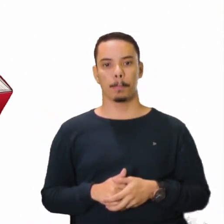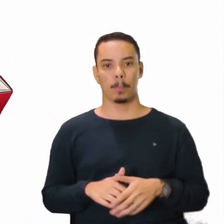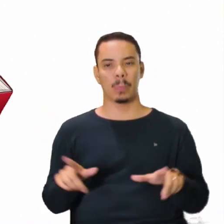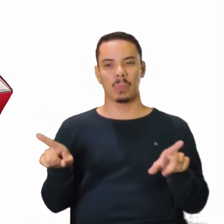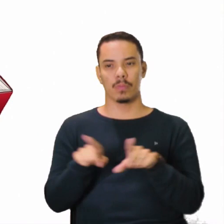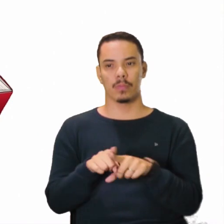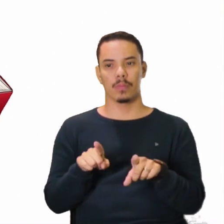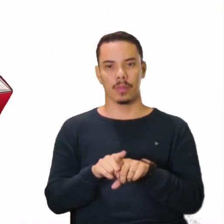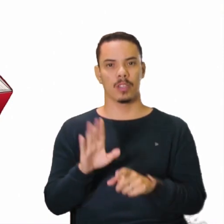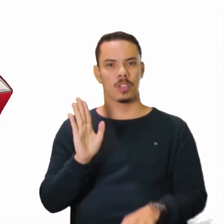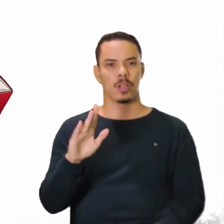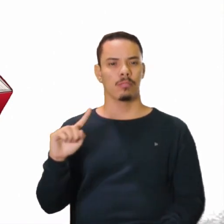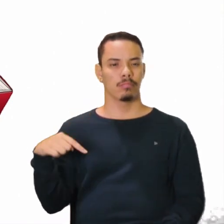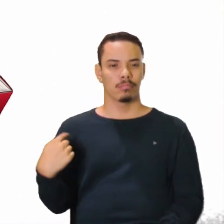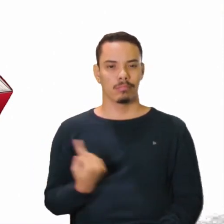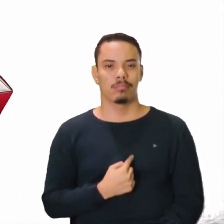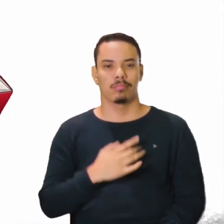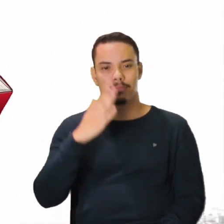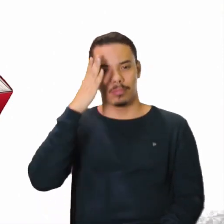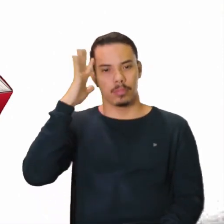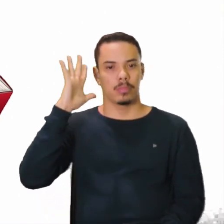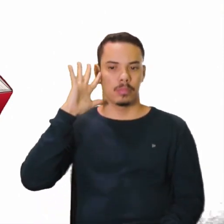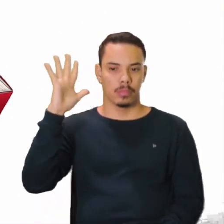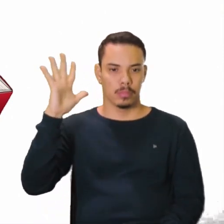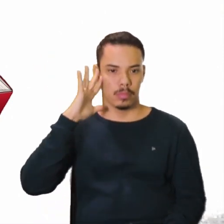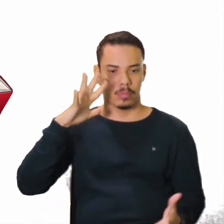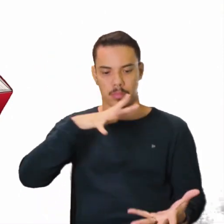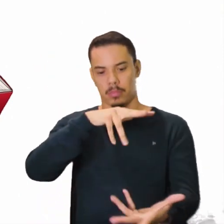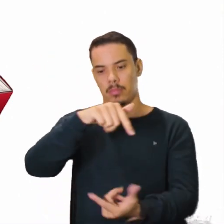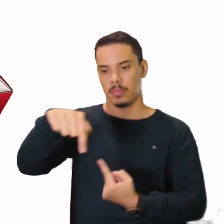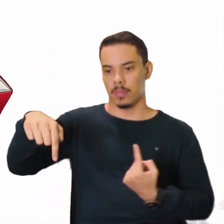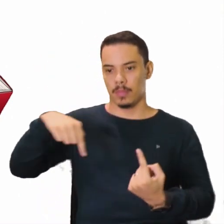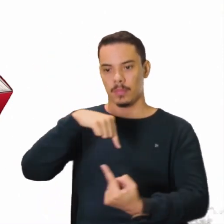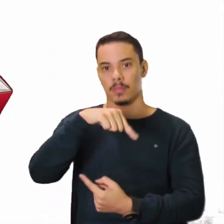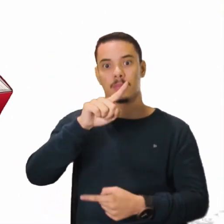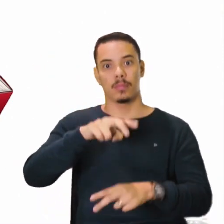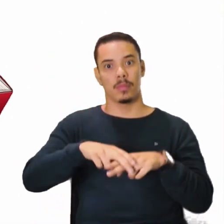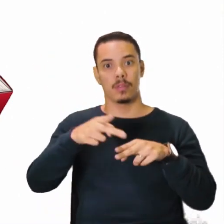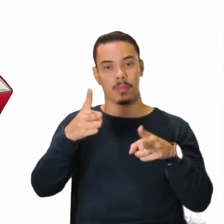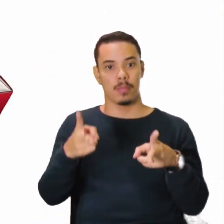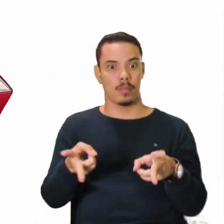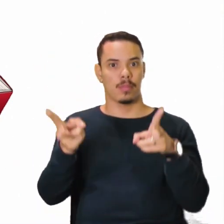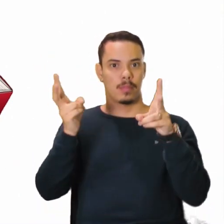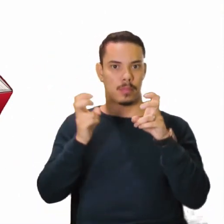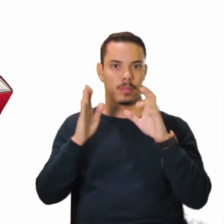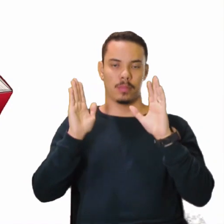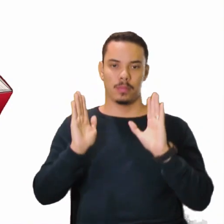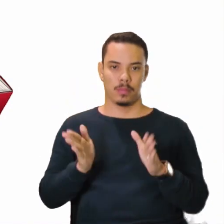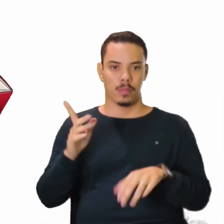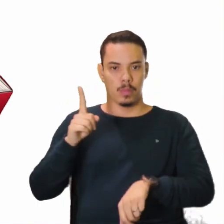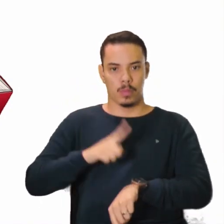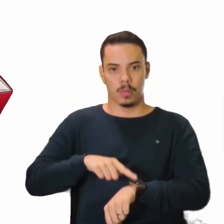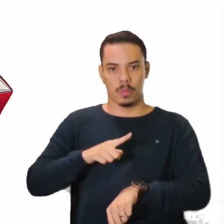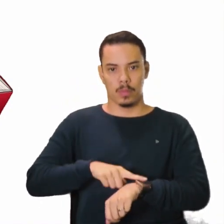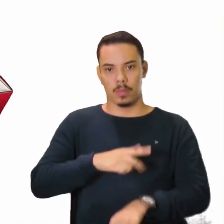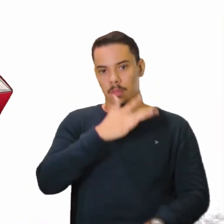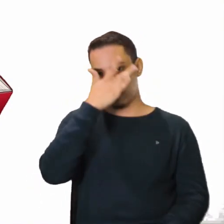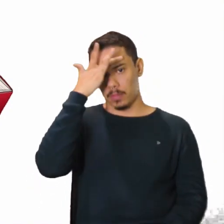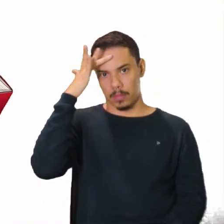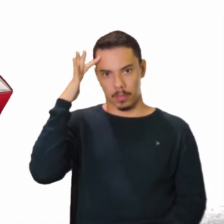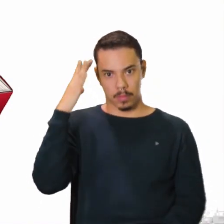gira no espaço. Então você vai perceber aí, ó, gira que está acontecendo no momento que a